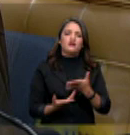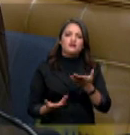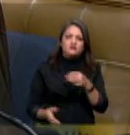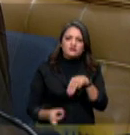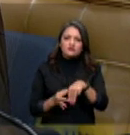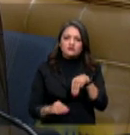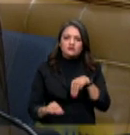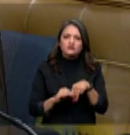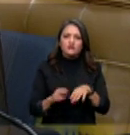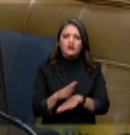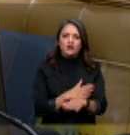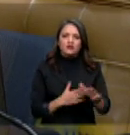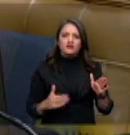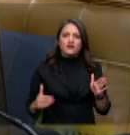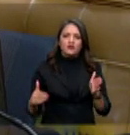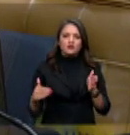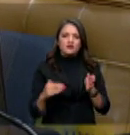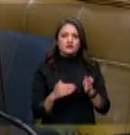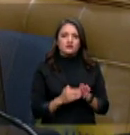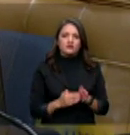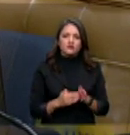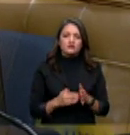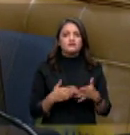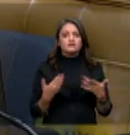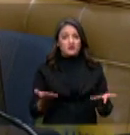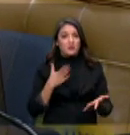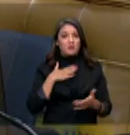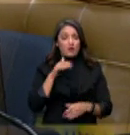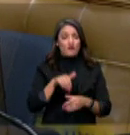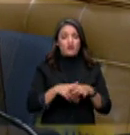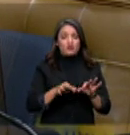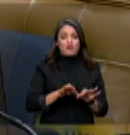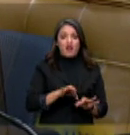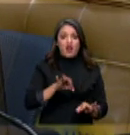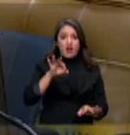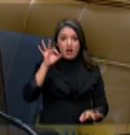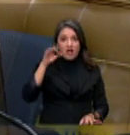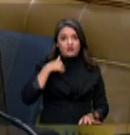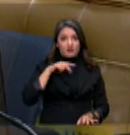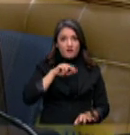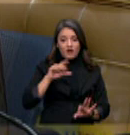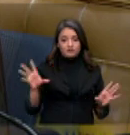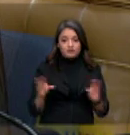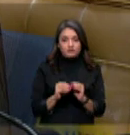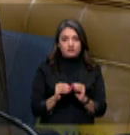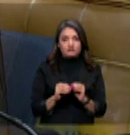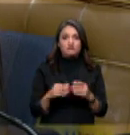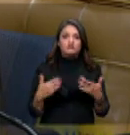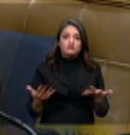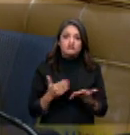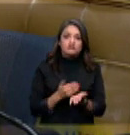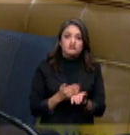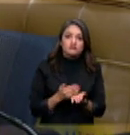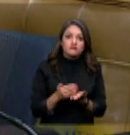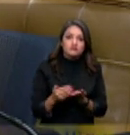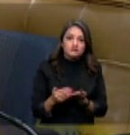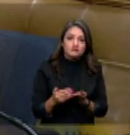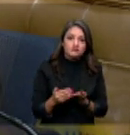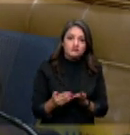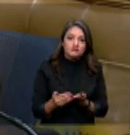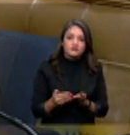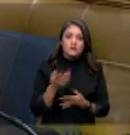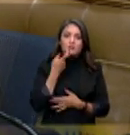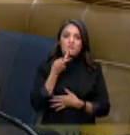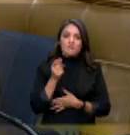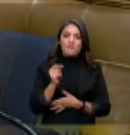direita da mesa em formato de um invertido. Tem pele clara, cabelos grisalhos, a minha